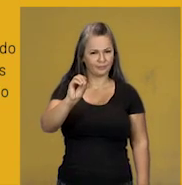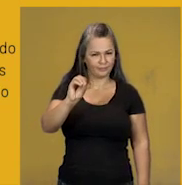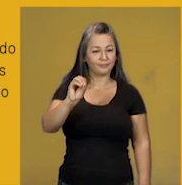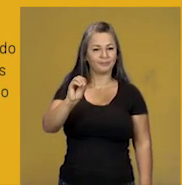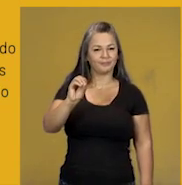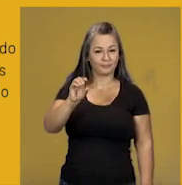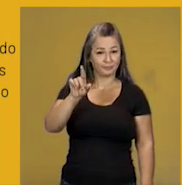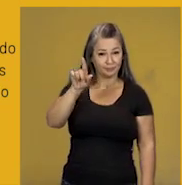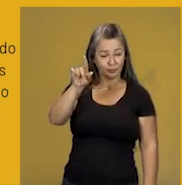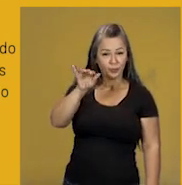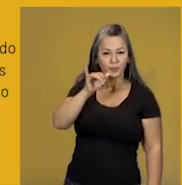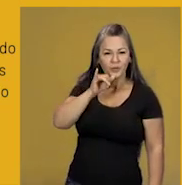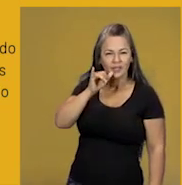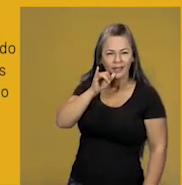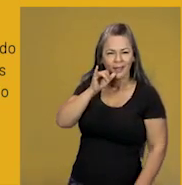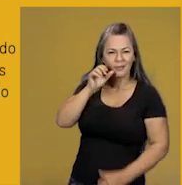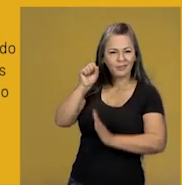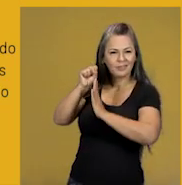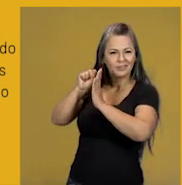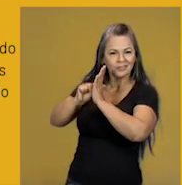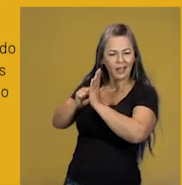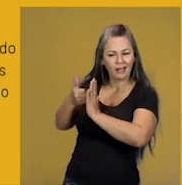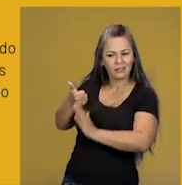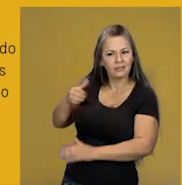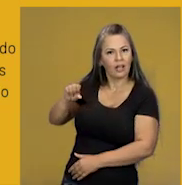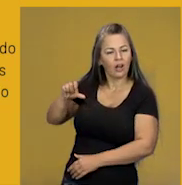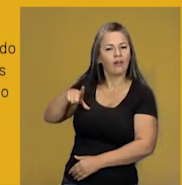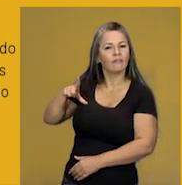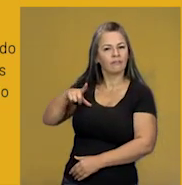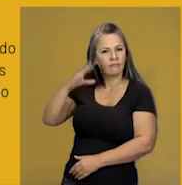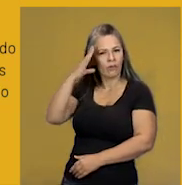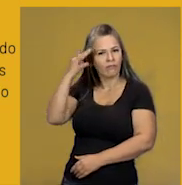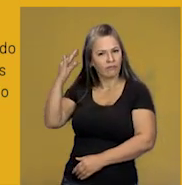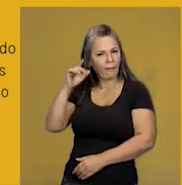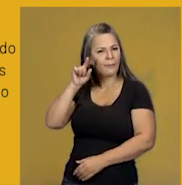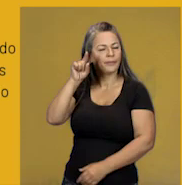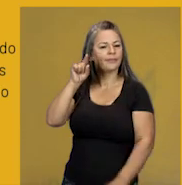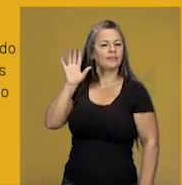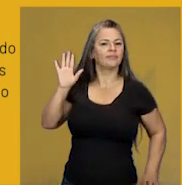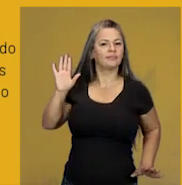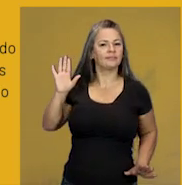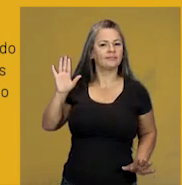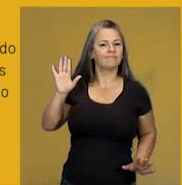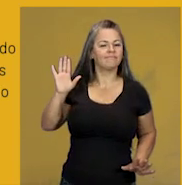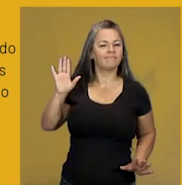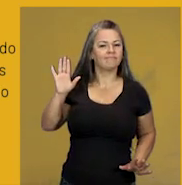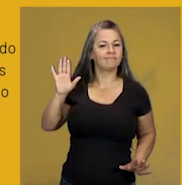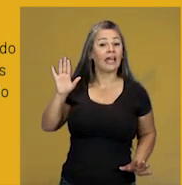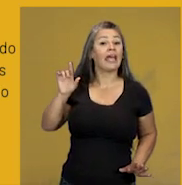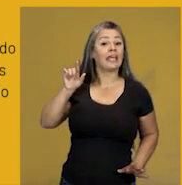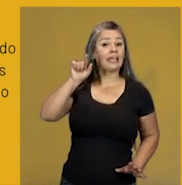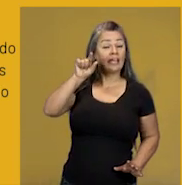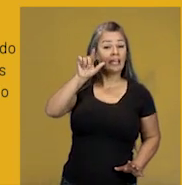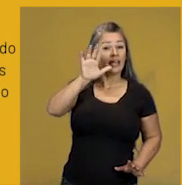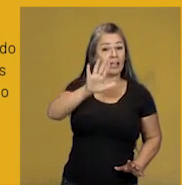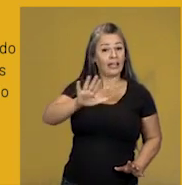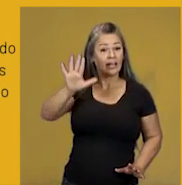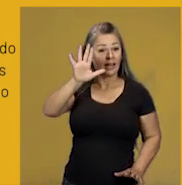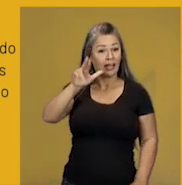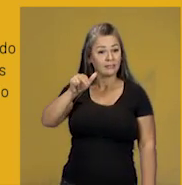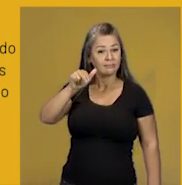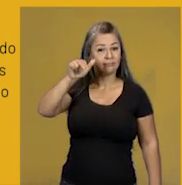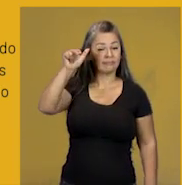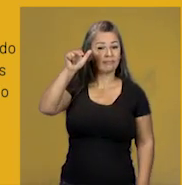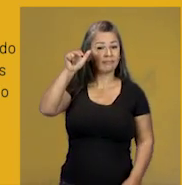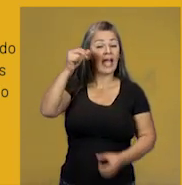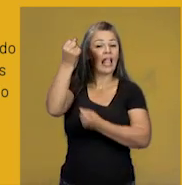destaque economicamente para o país. E, claro, o processo de industrialização tardio que a gente conhece do Brasil começou a partir da década de 30,